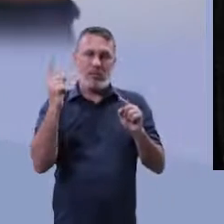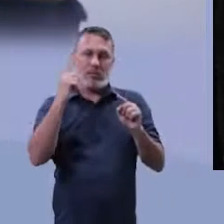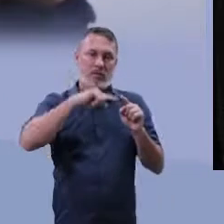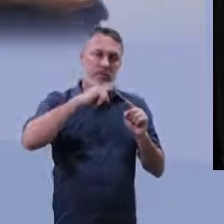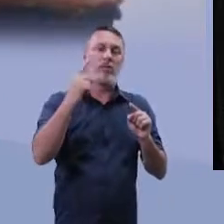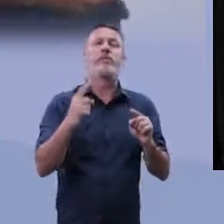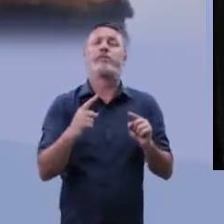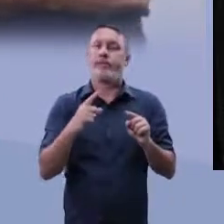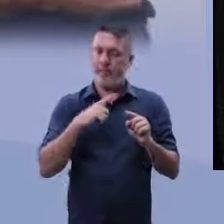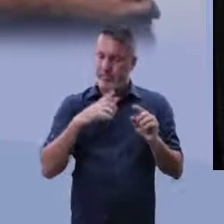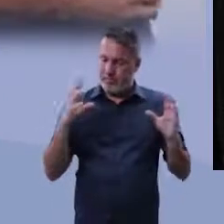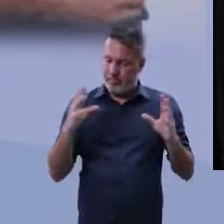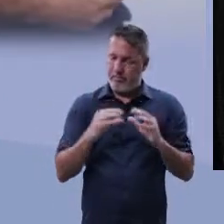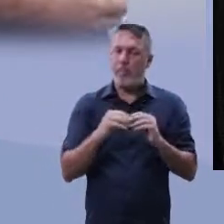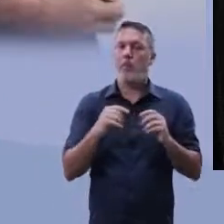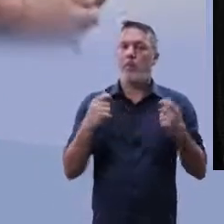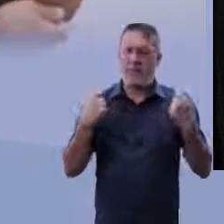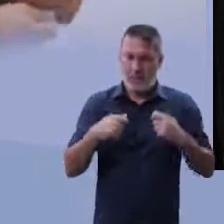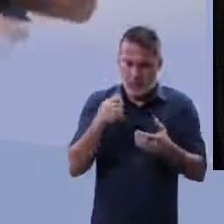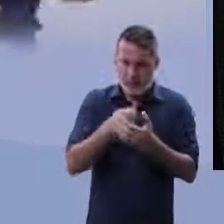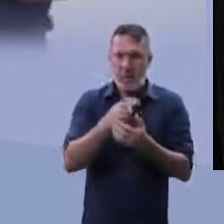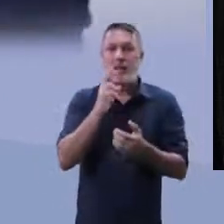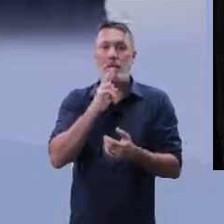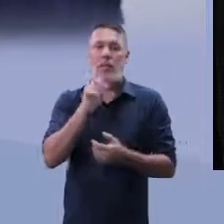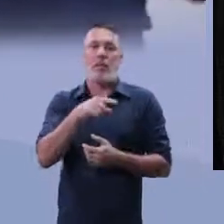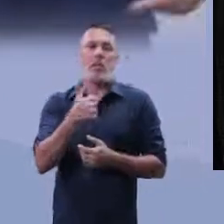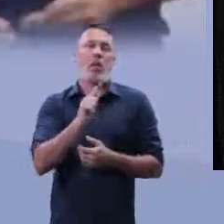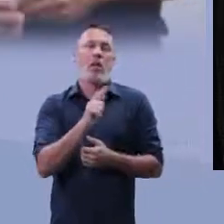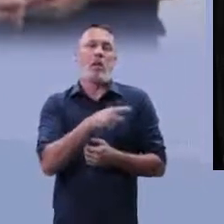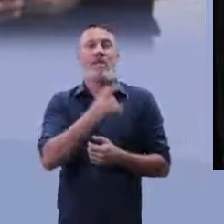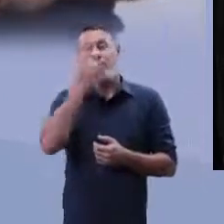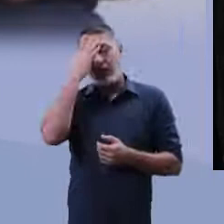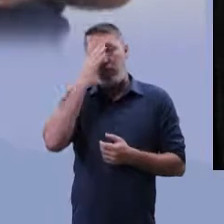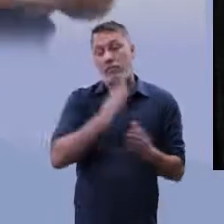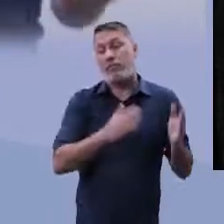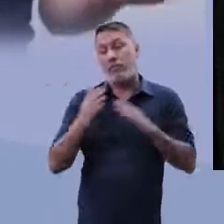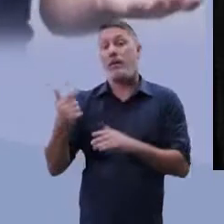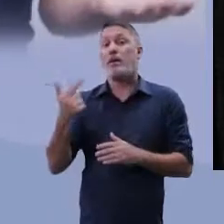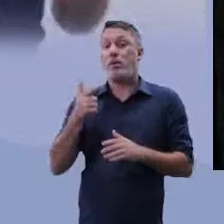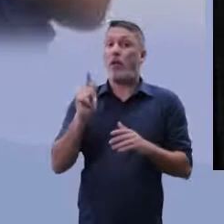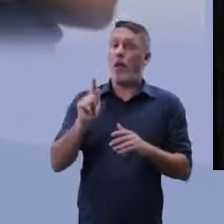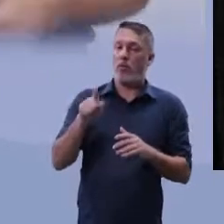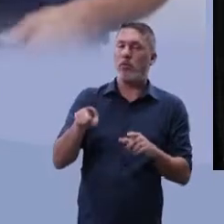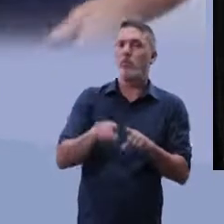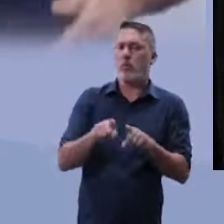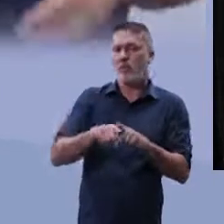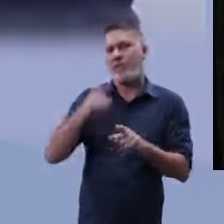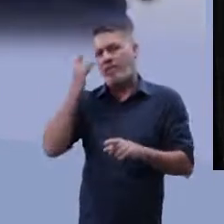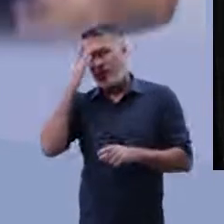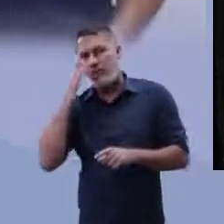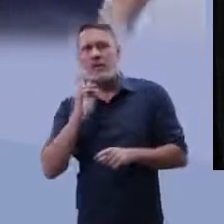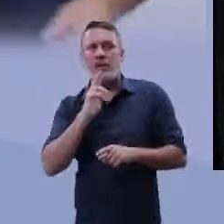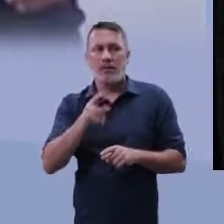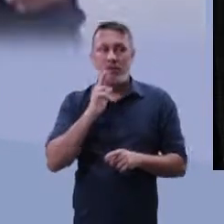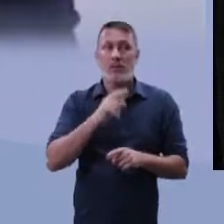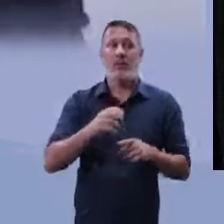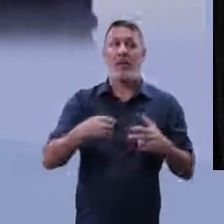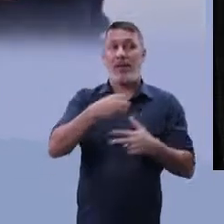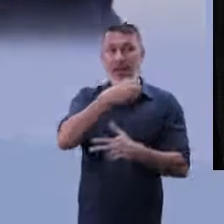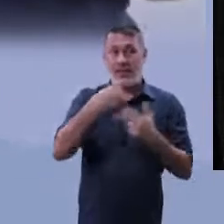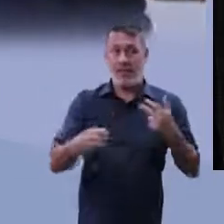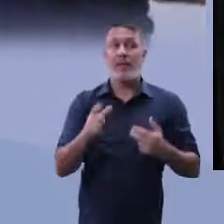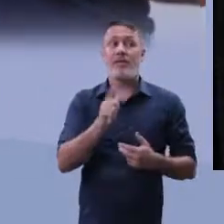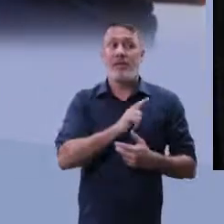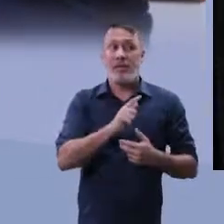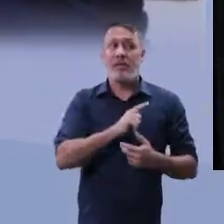nas funções. Pegou a visão, meu hacker? E aí tem que resolver as equações do primeiro grau, né, que é bem fácil, e resolver a equação do segundo grau